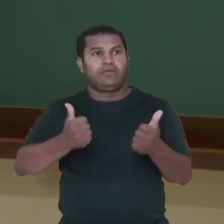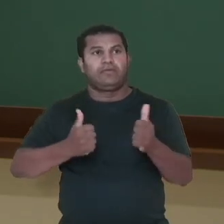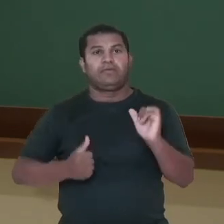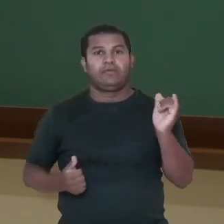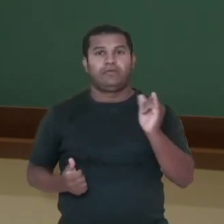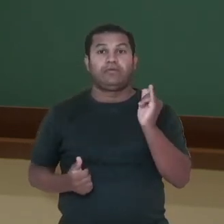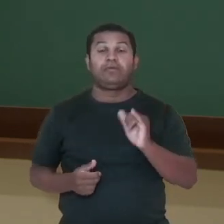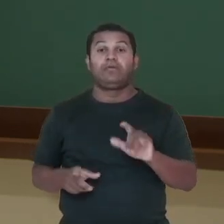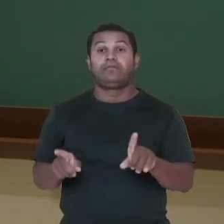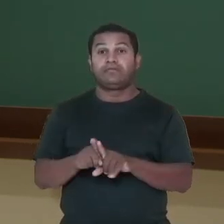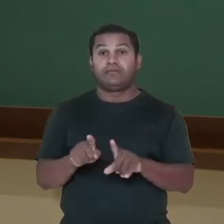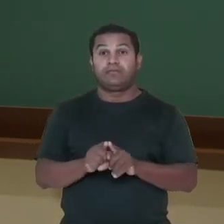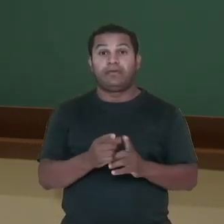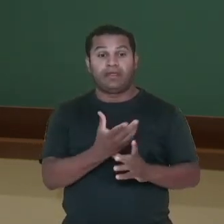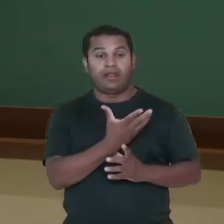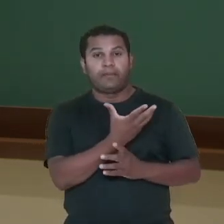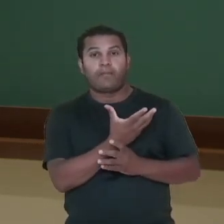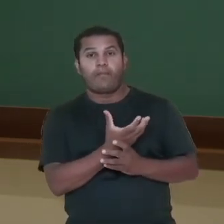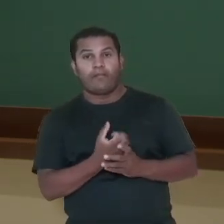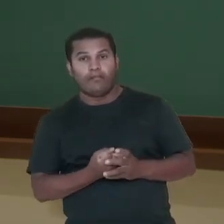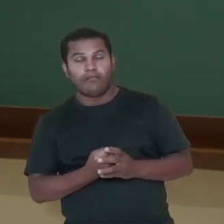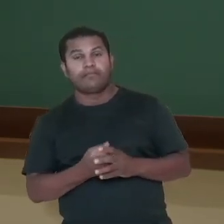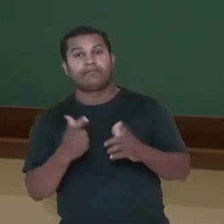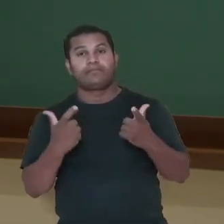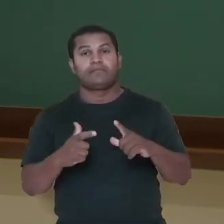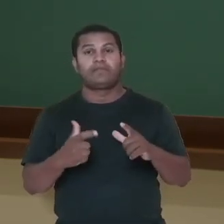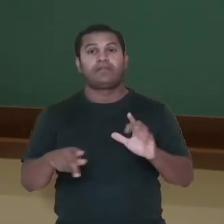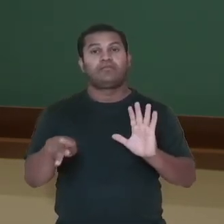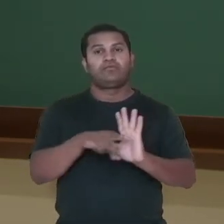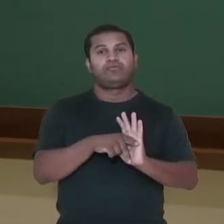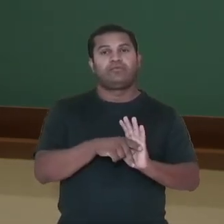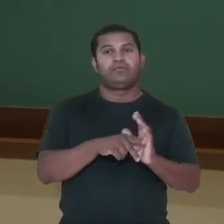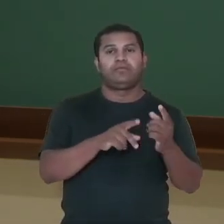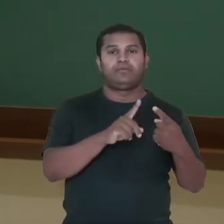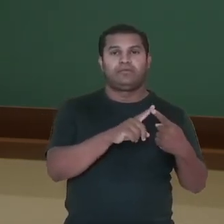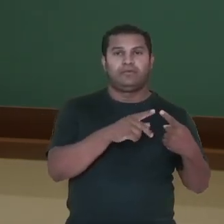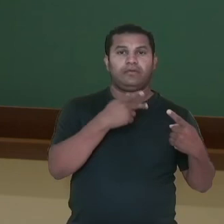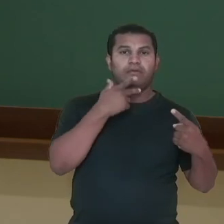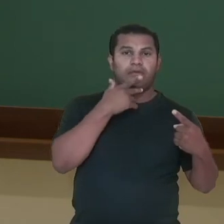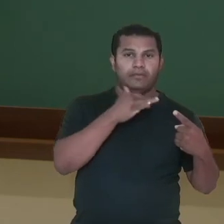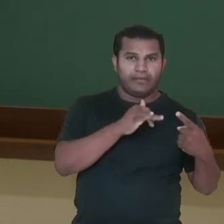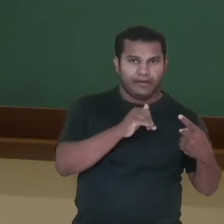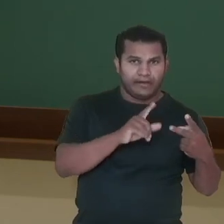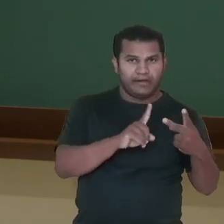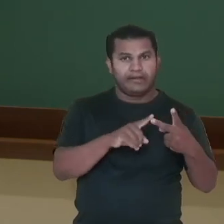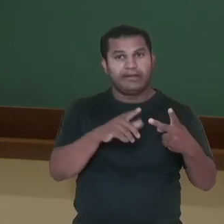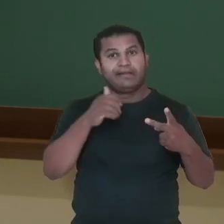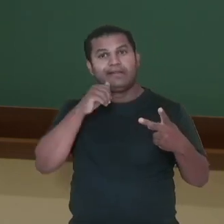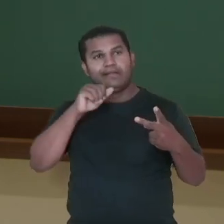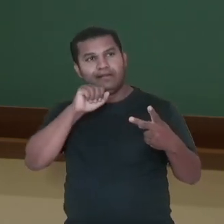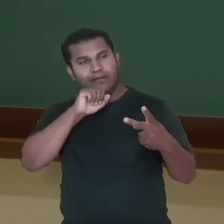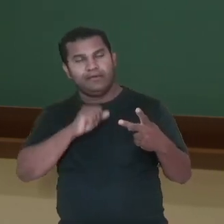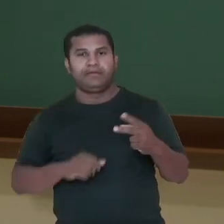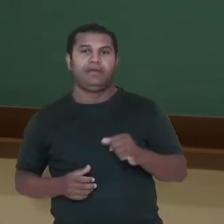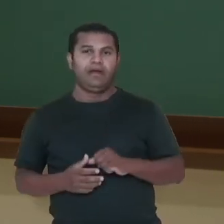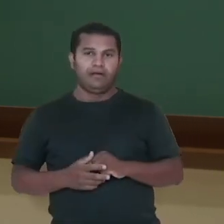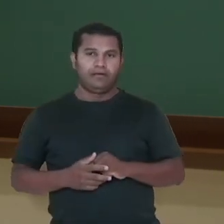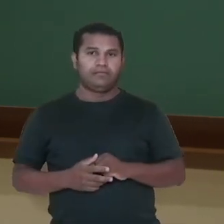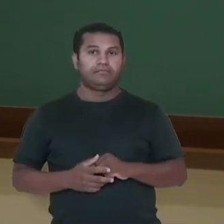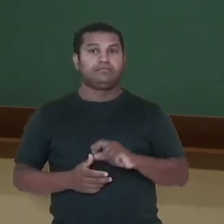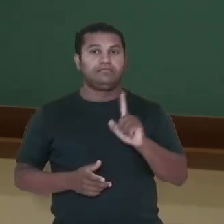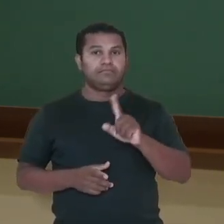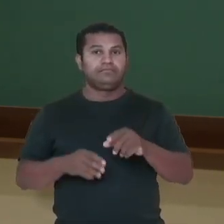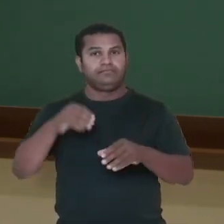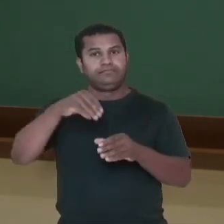trazem cada alelo, né, num cromossomo diferente, um posicionamento dentro daquele locus gênico ali. Muito bem. Então,